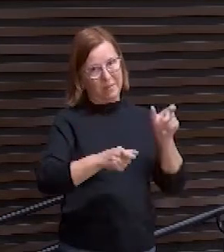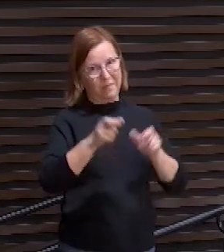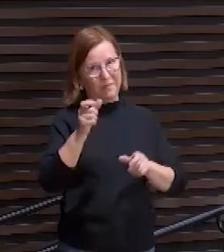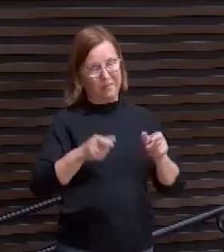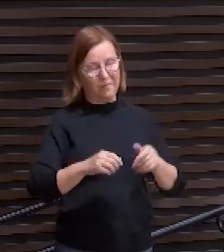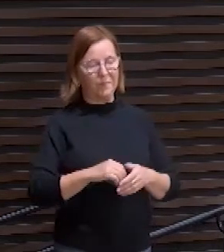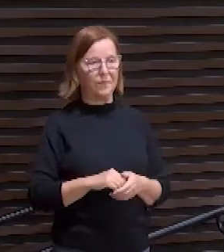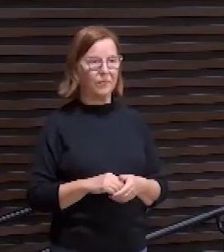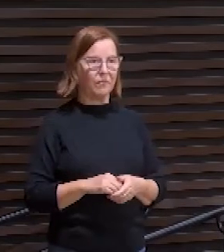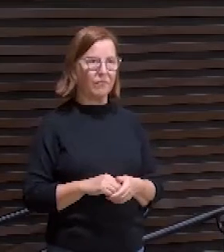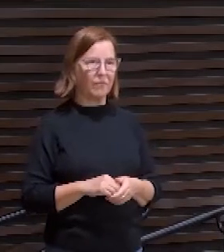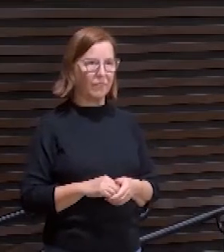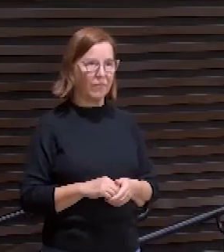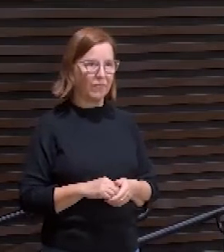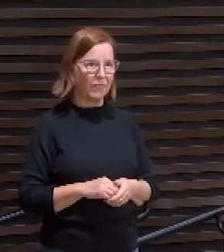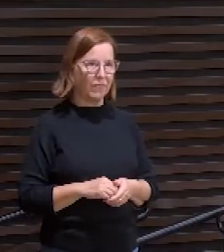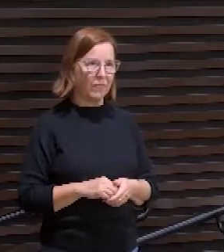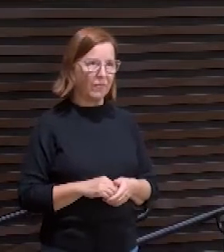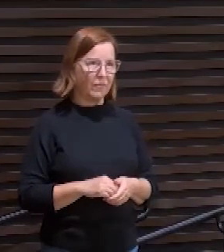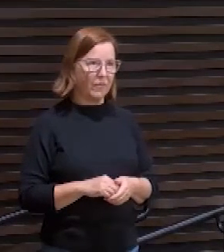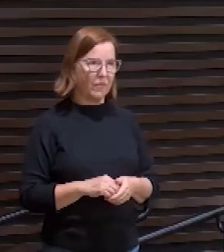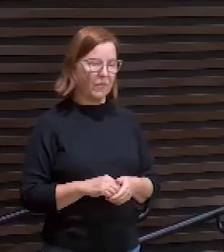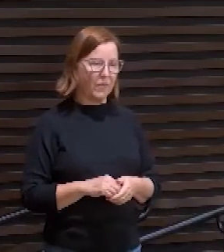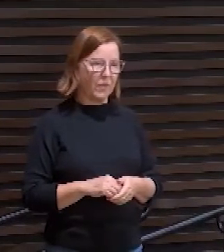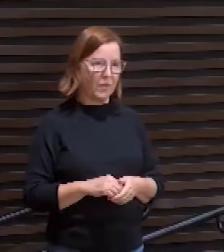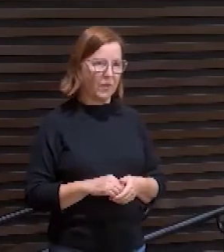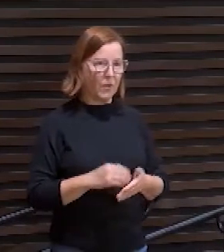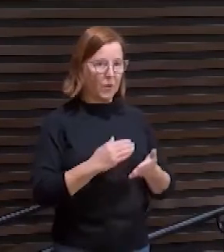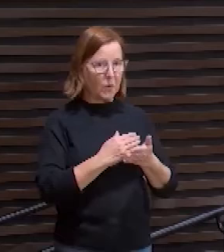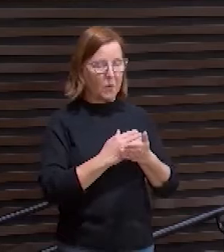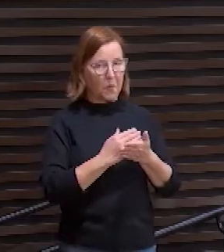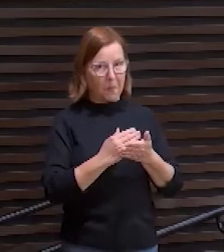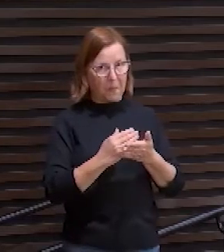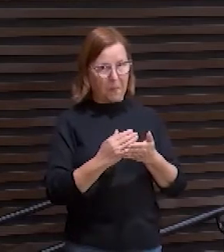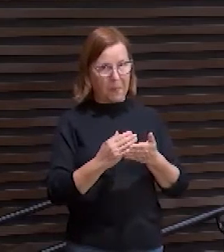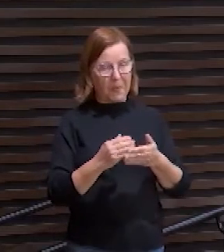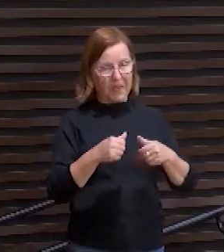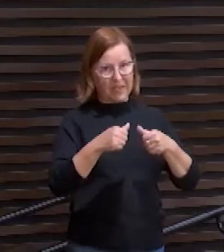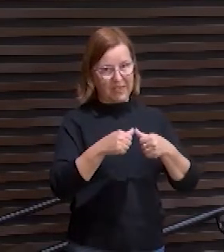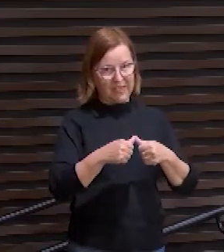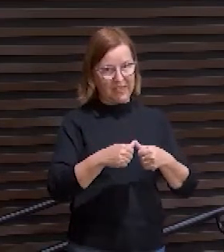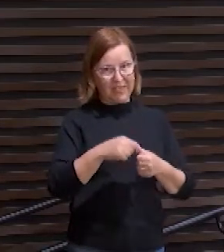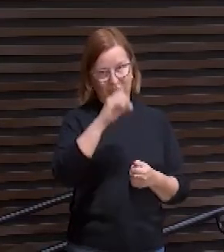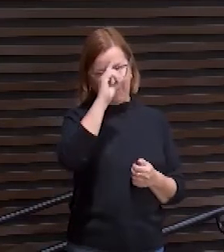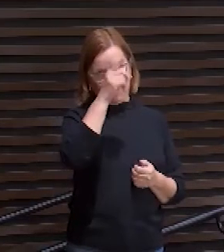Ele começa por aqui, por alguma razão.